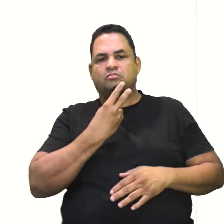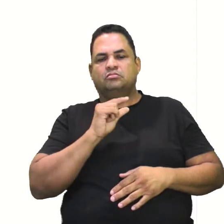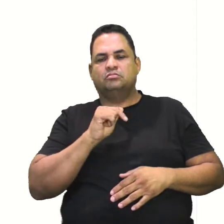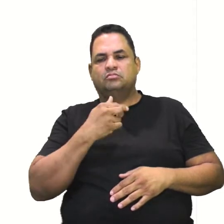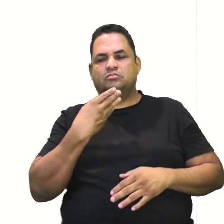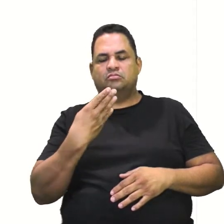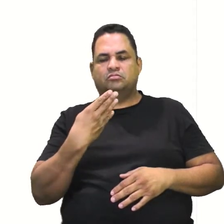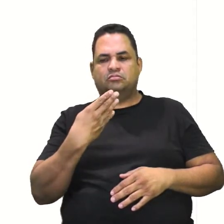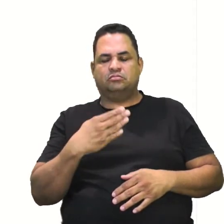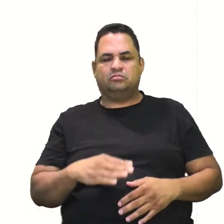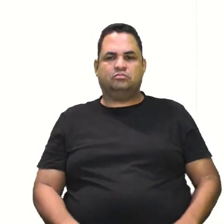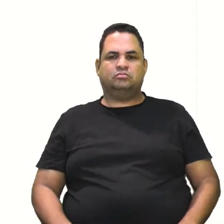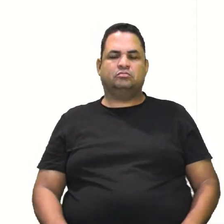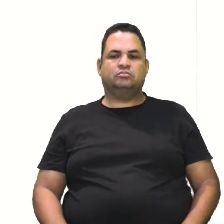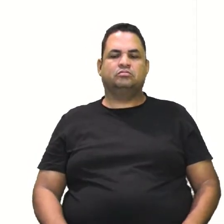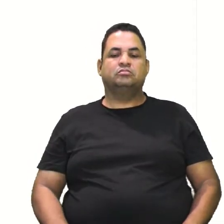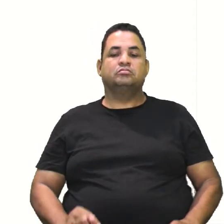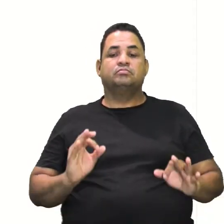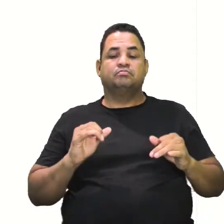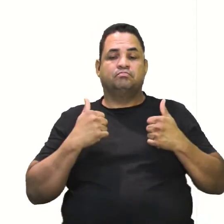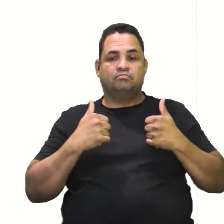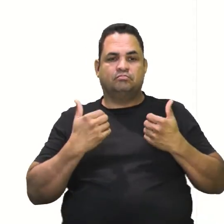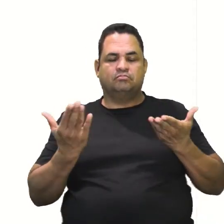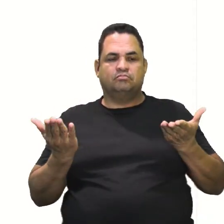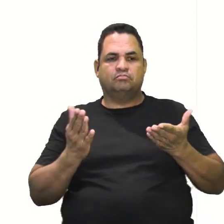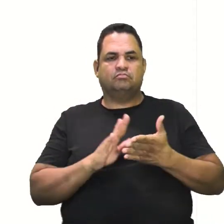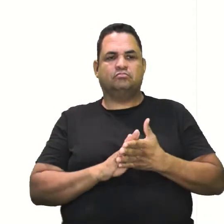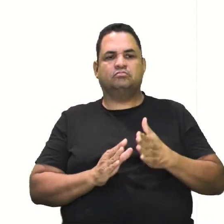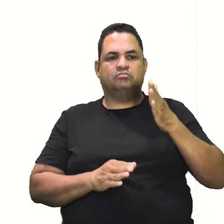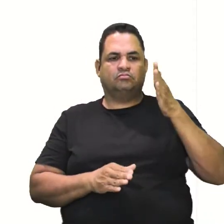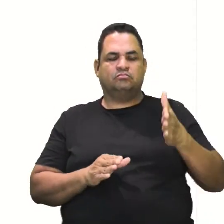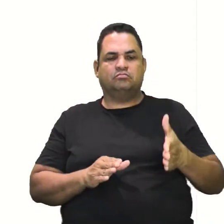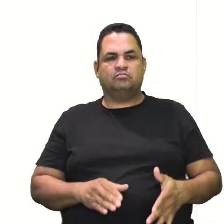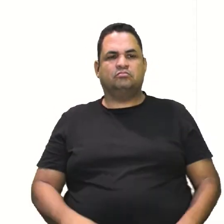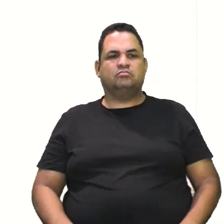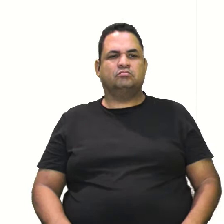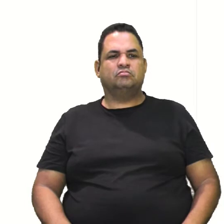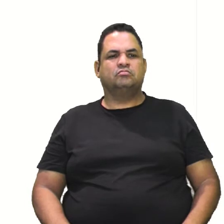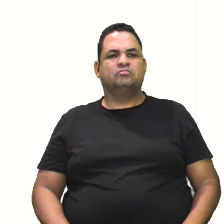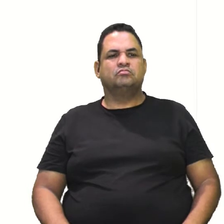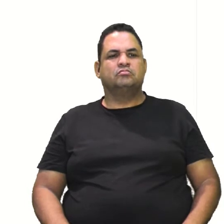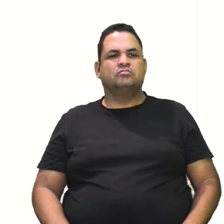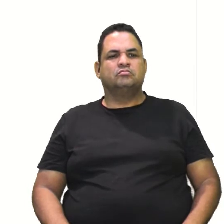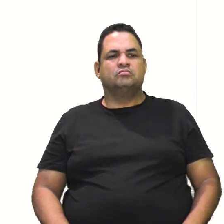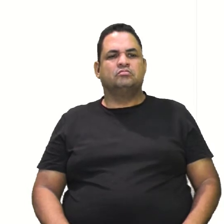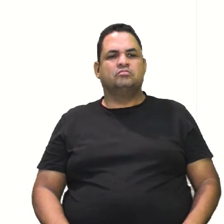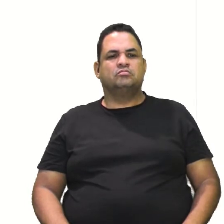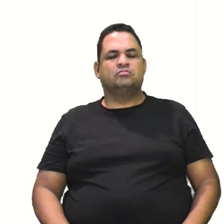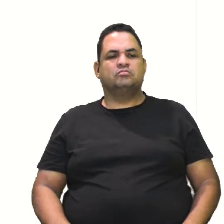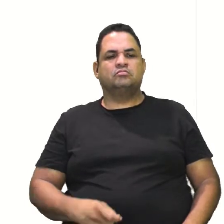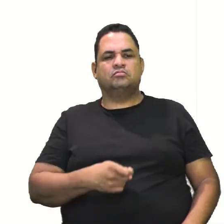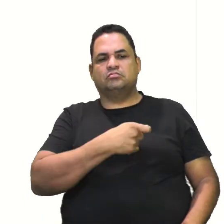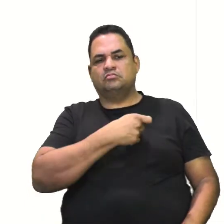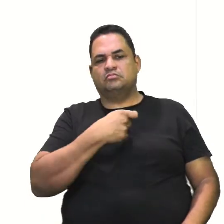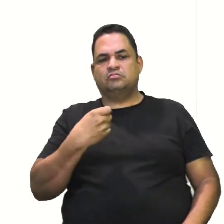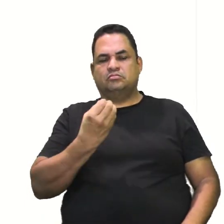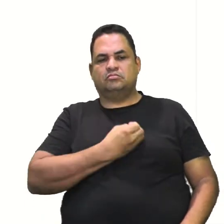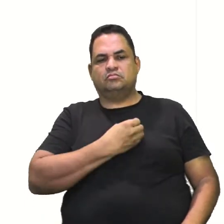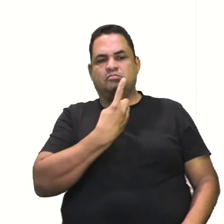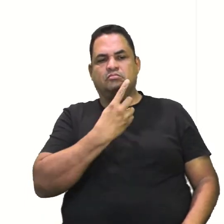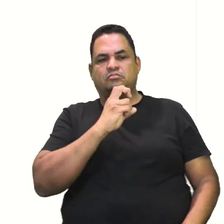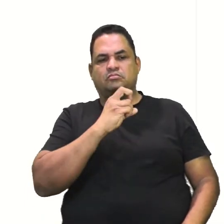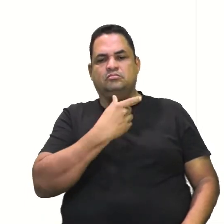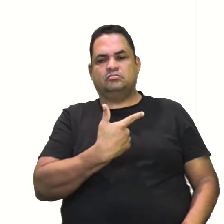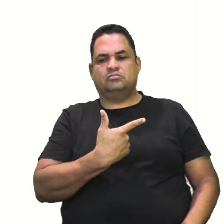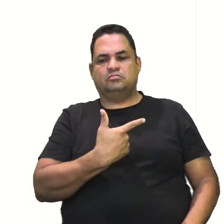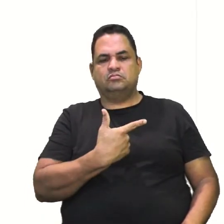C, 2 e 4. Beleza, então vamos lá para a nossa matriz, né? Primeira coluna, os valores de x. 1,